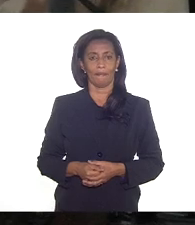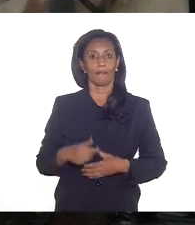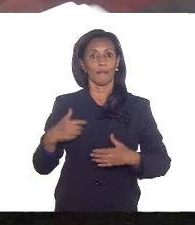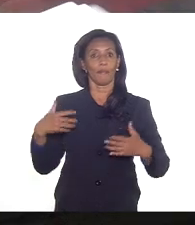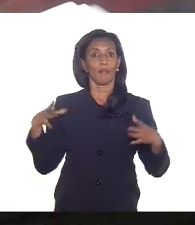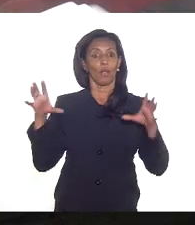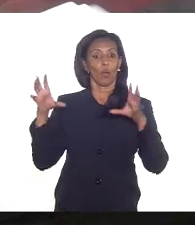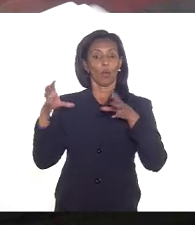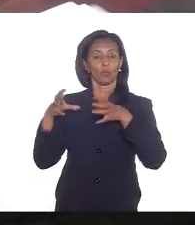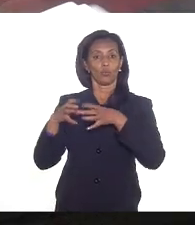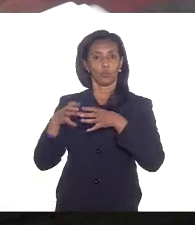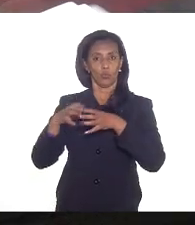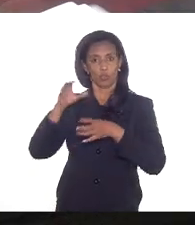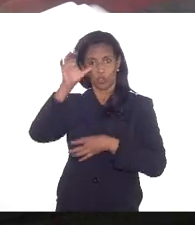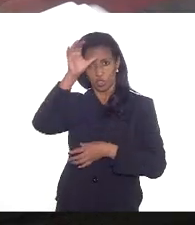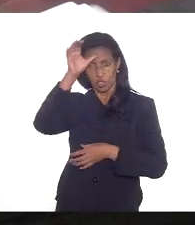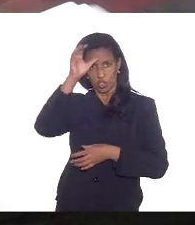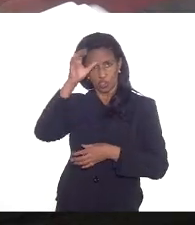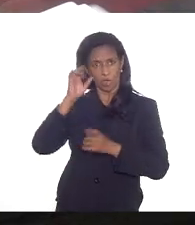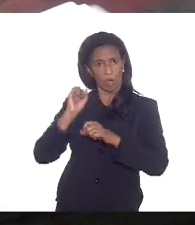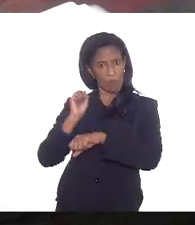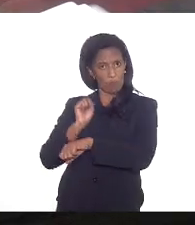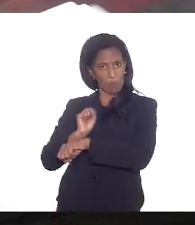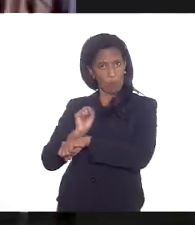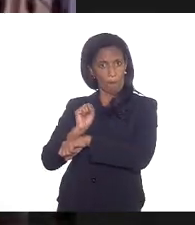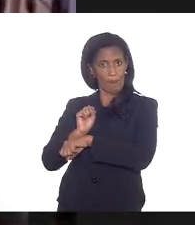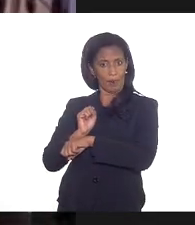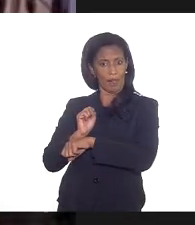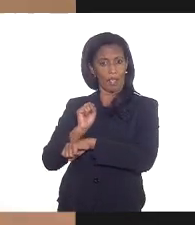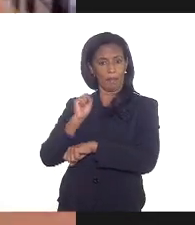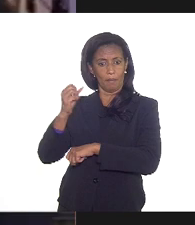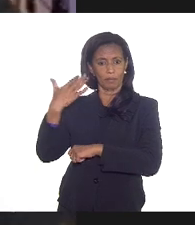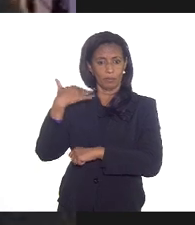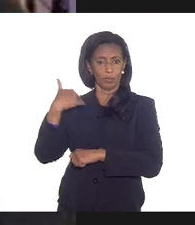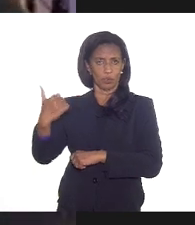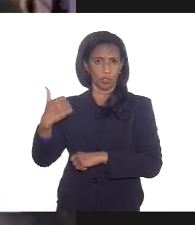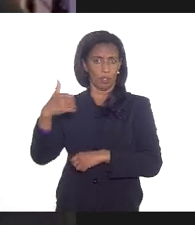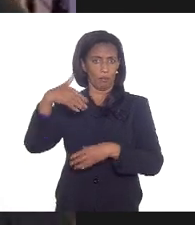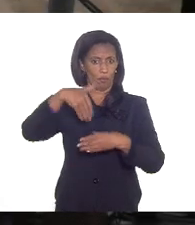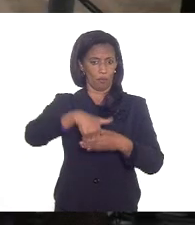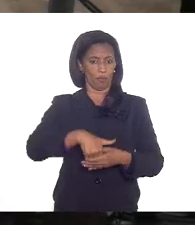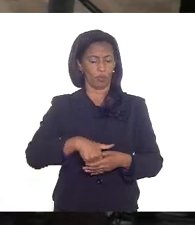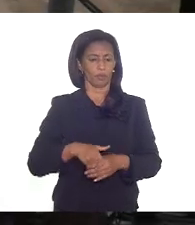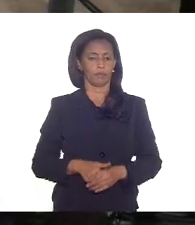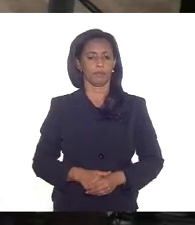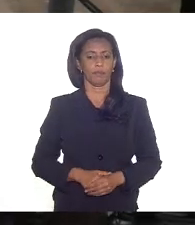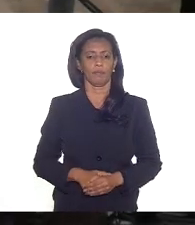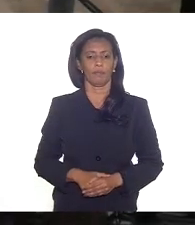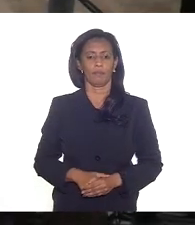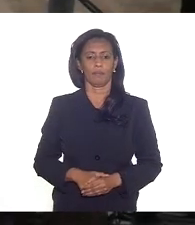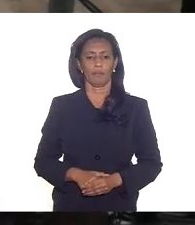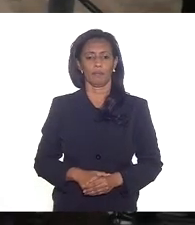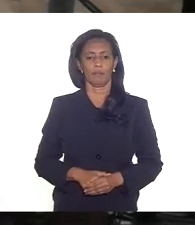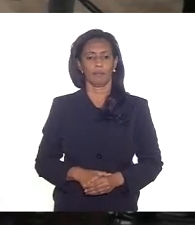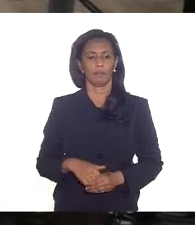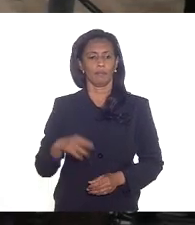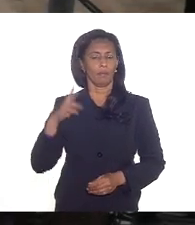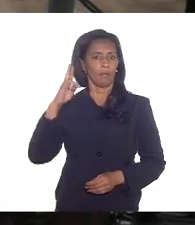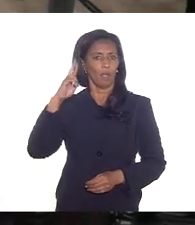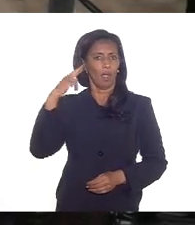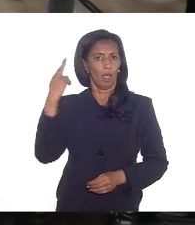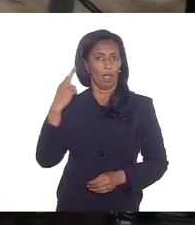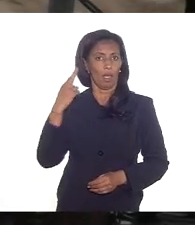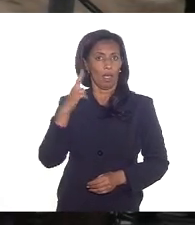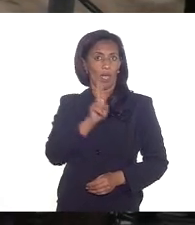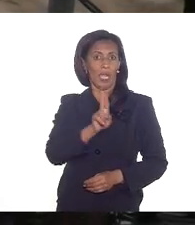de no momento a chamada é declarar o meu voto o deputado Renan Deputado Renato